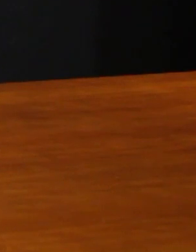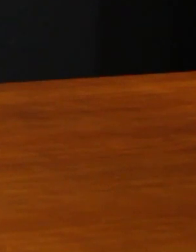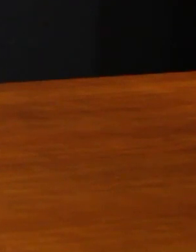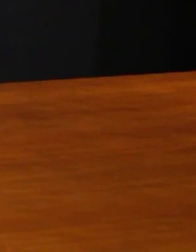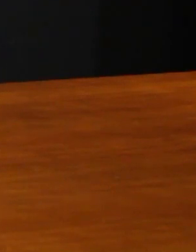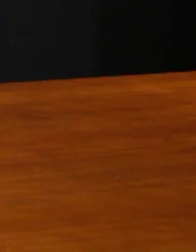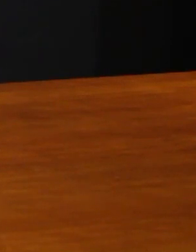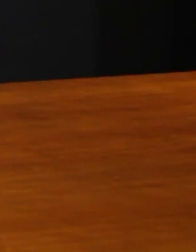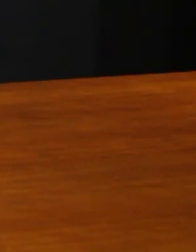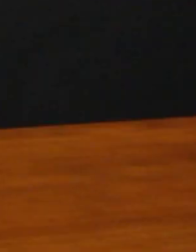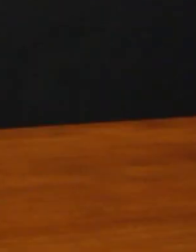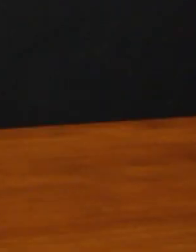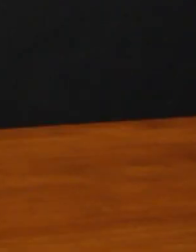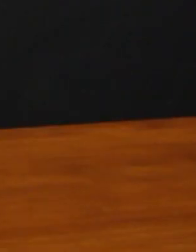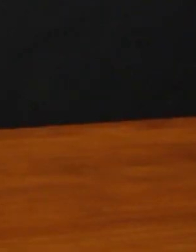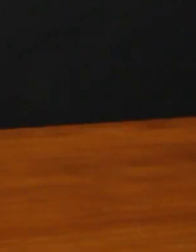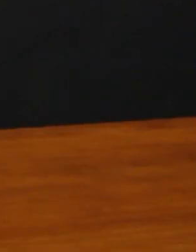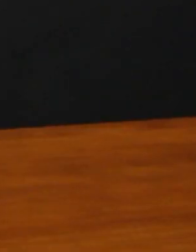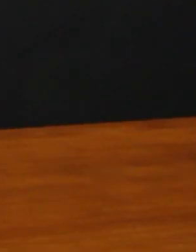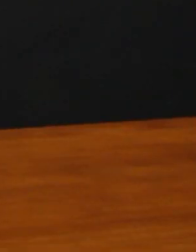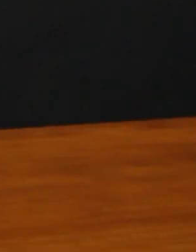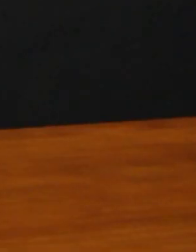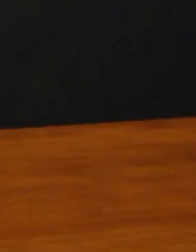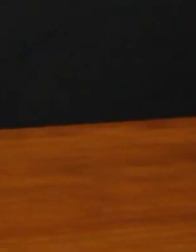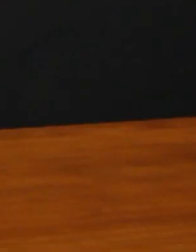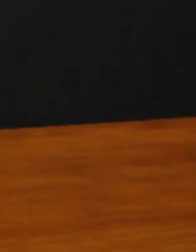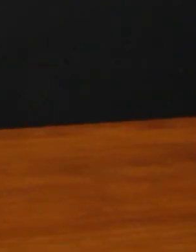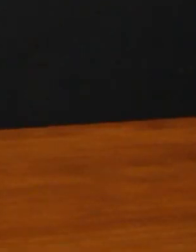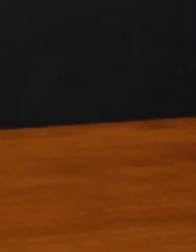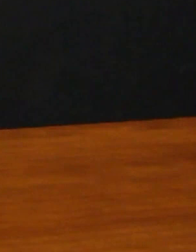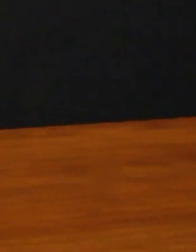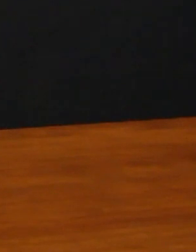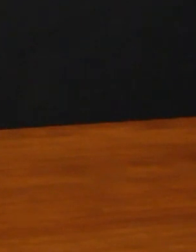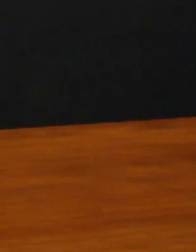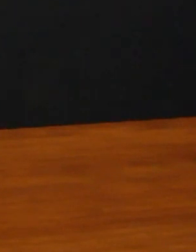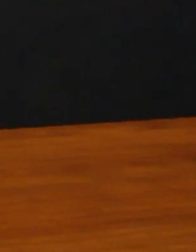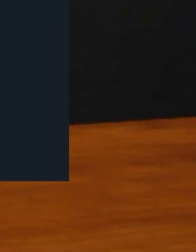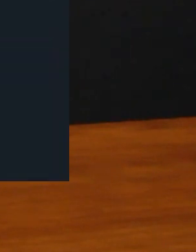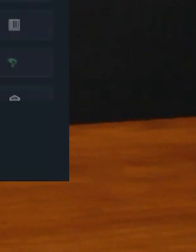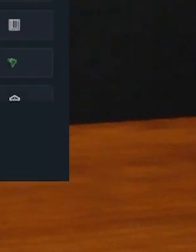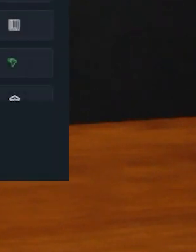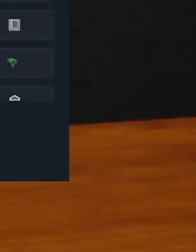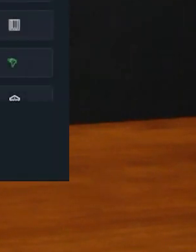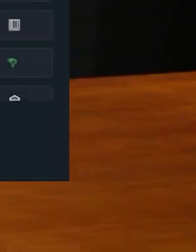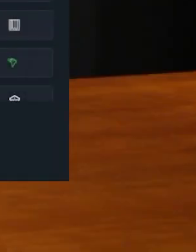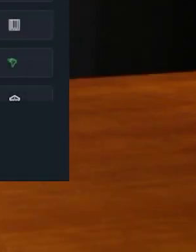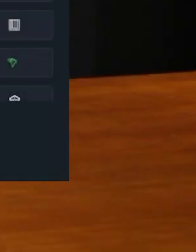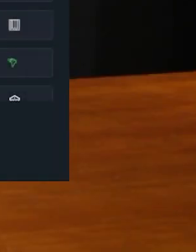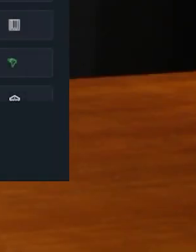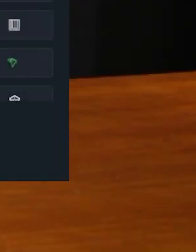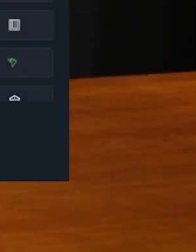e sabe a hora de parar como é que funciona eu vou jogar aqui um jogo chamado dumble é quase que um jogo de roleta